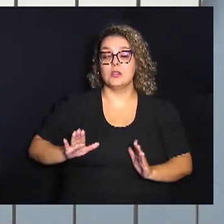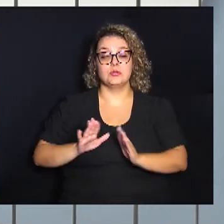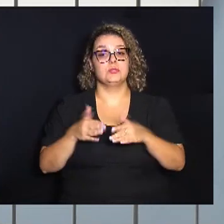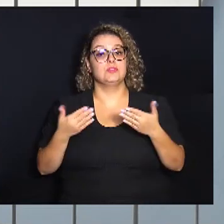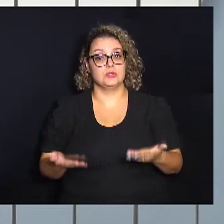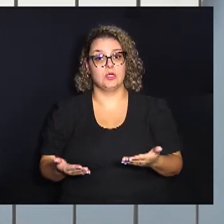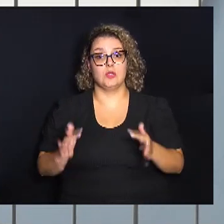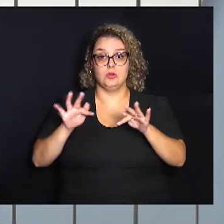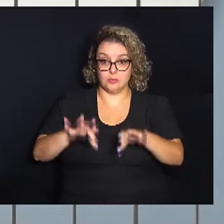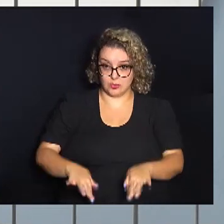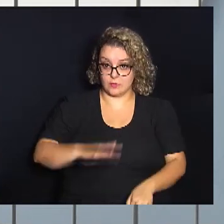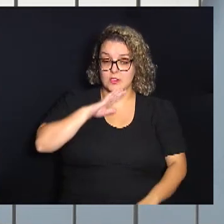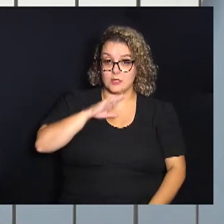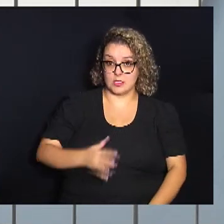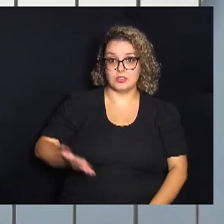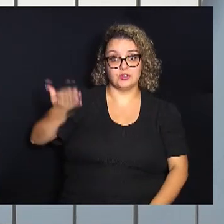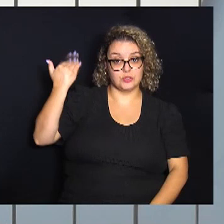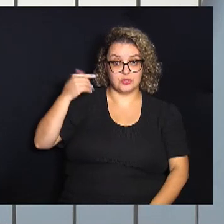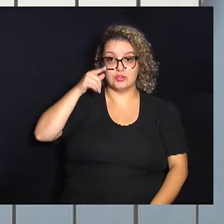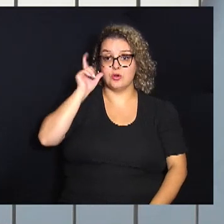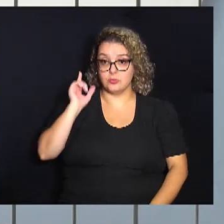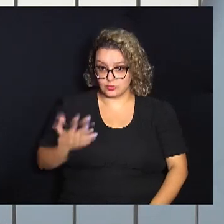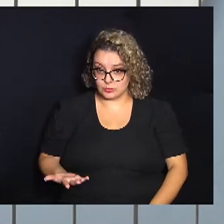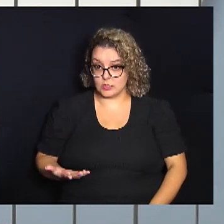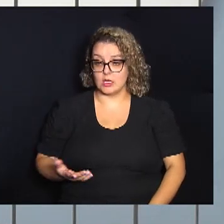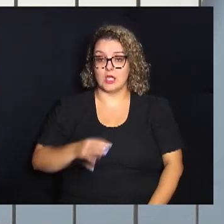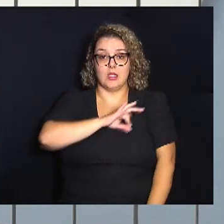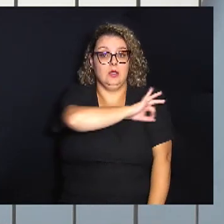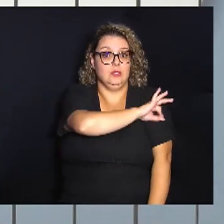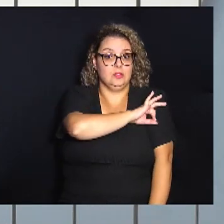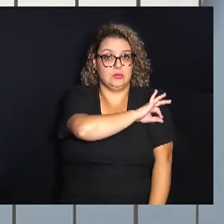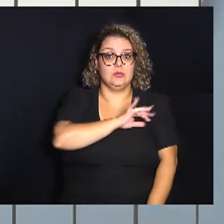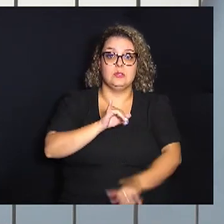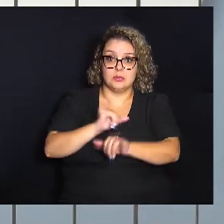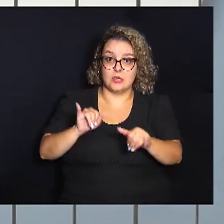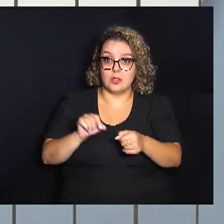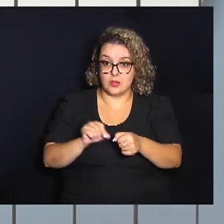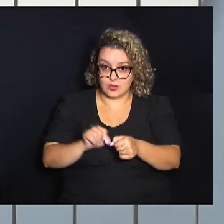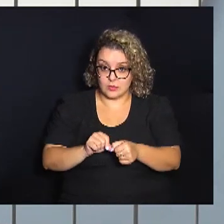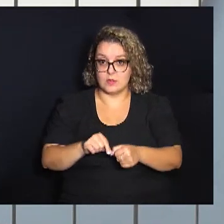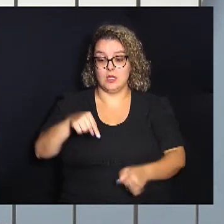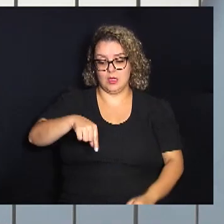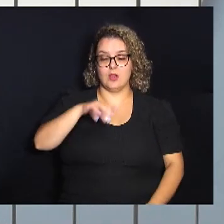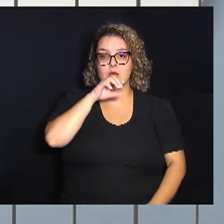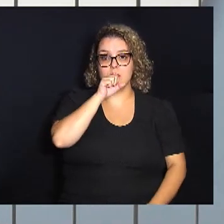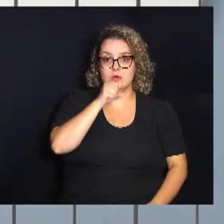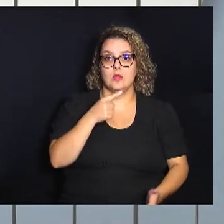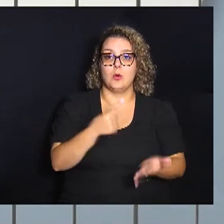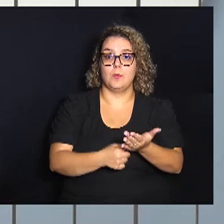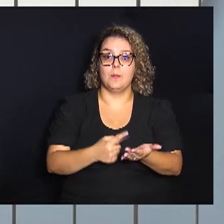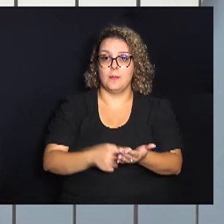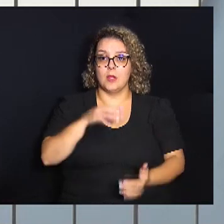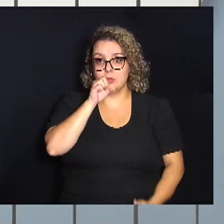no final da tarde de ontem, a Prefeitura, então, disse que vai fazer agora no sábado, marcou para o sábado